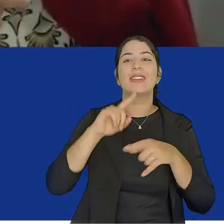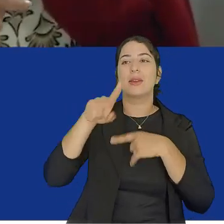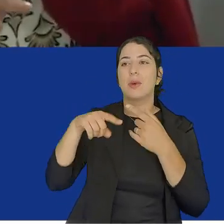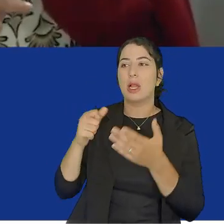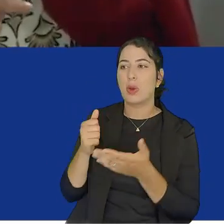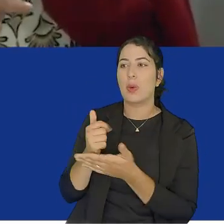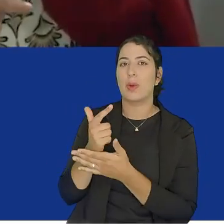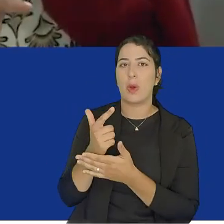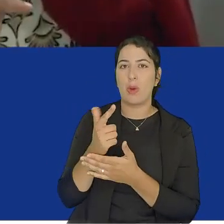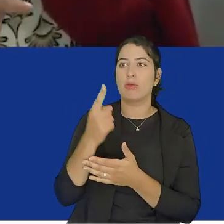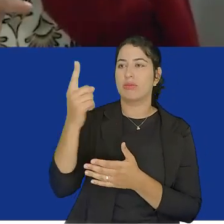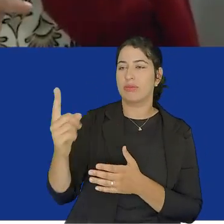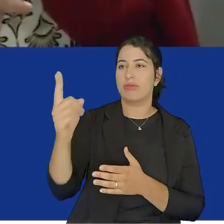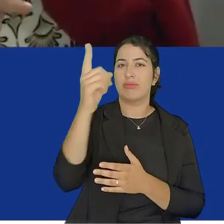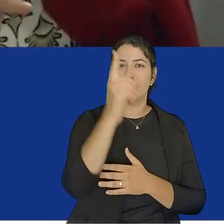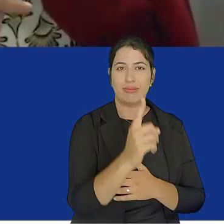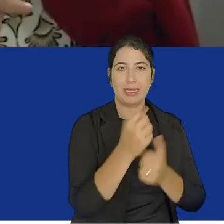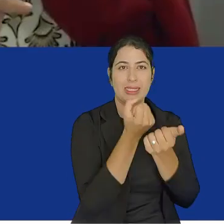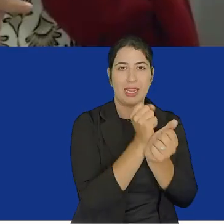ele sofreu.